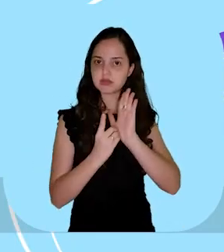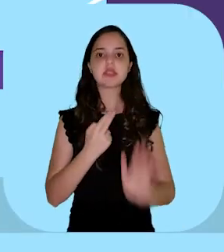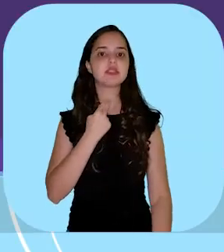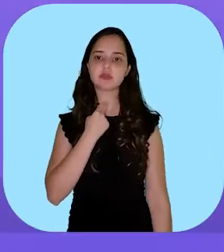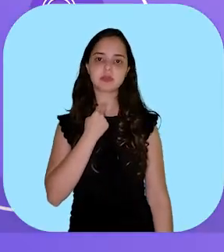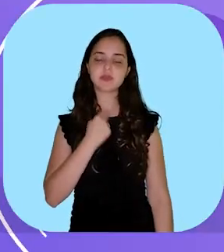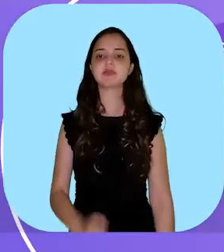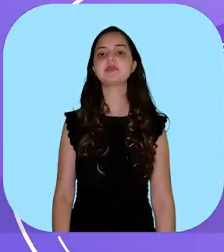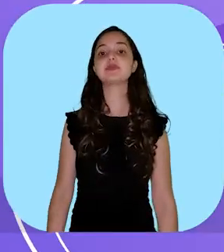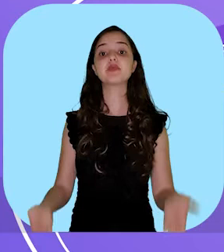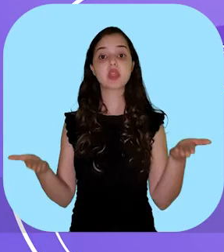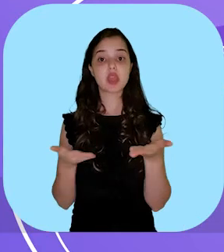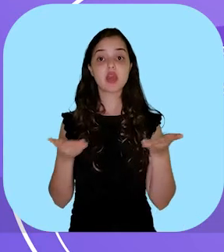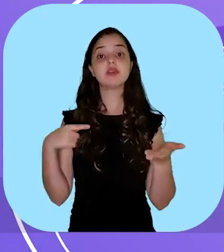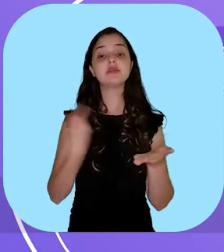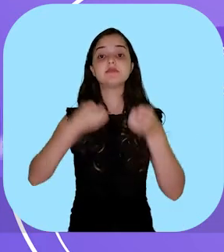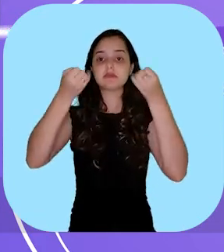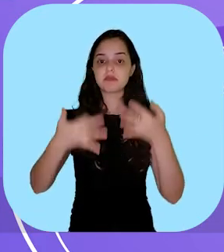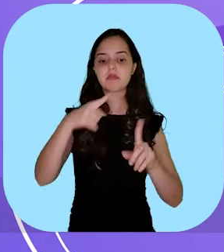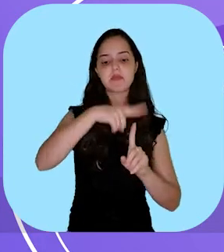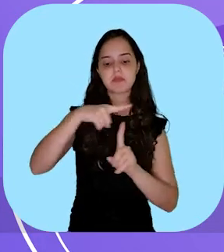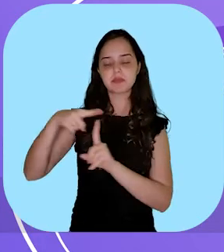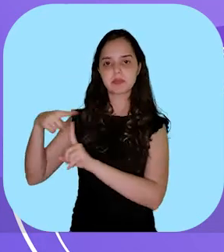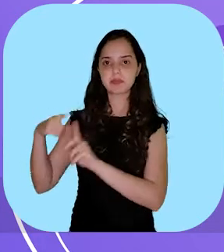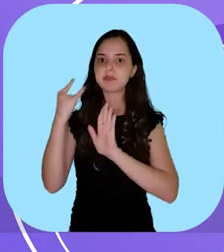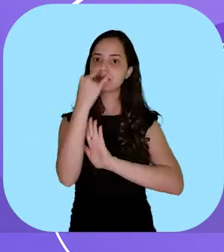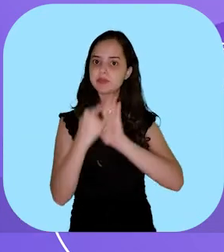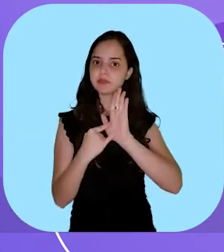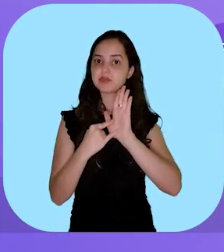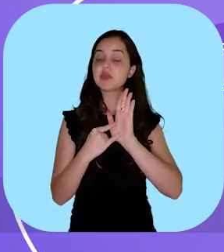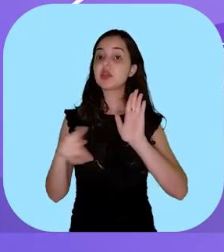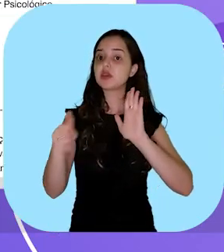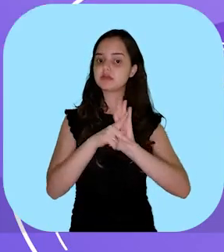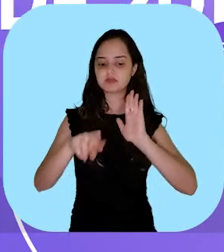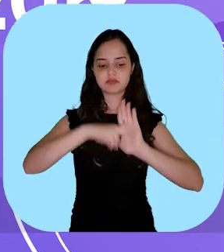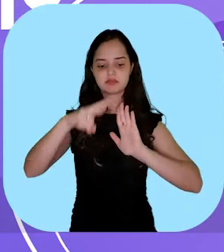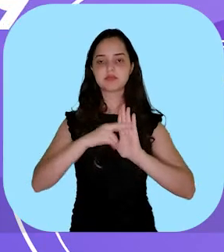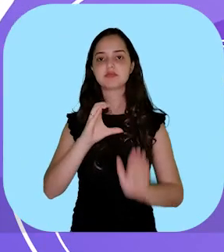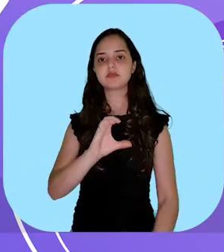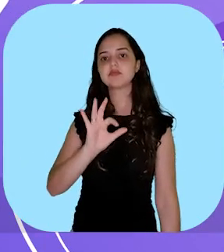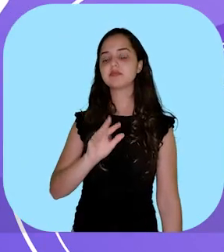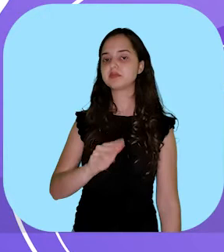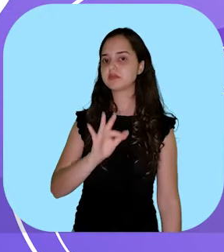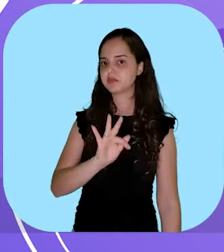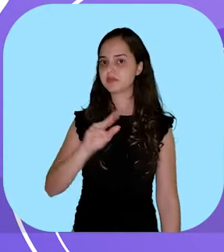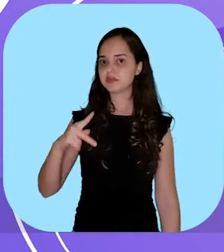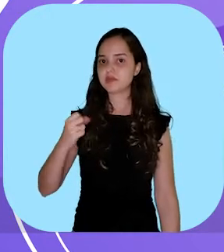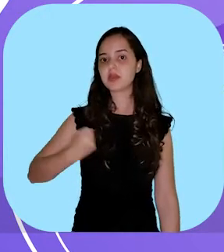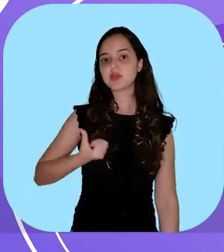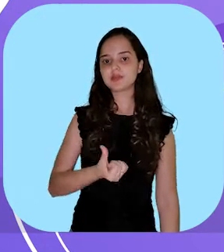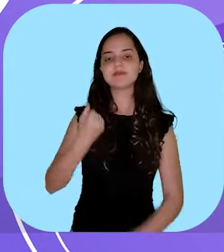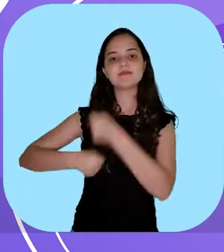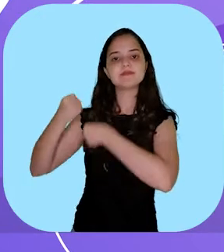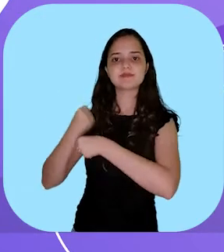declaração. Agora, vamos falar das modalidades de documentos especificadas na Resolução CFP